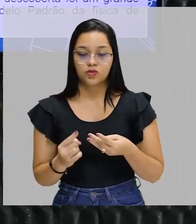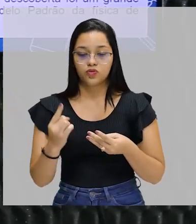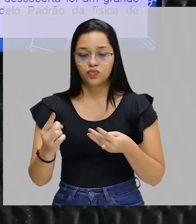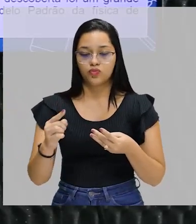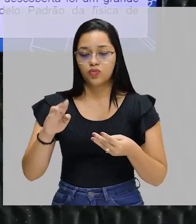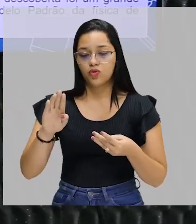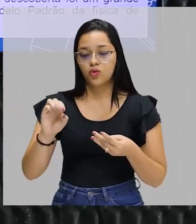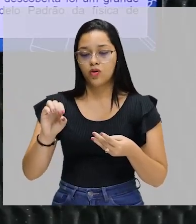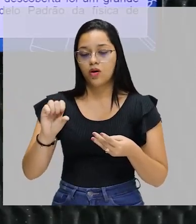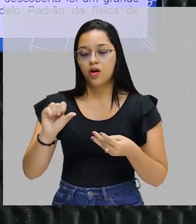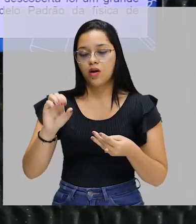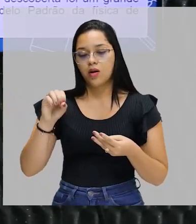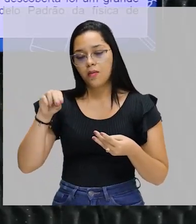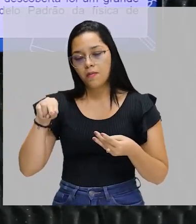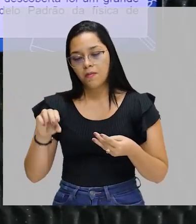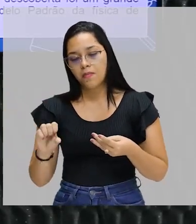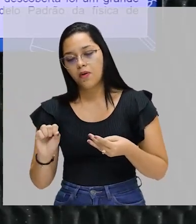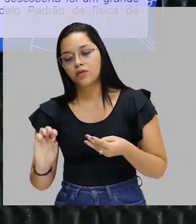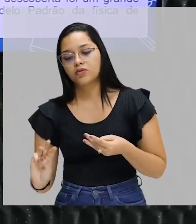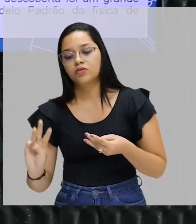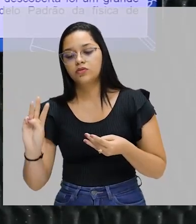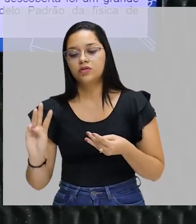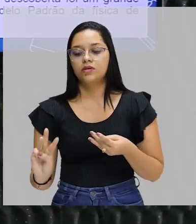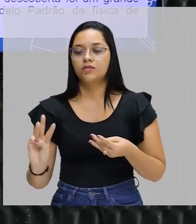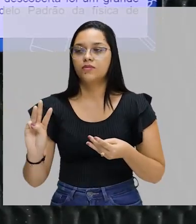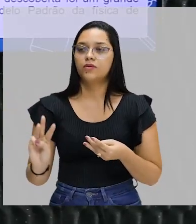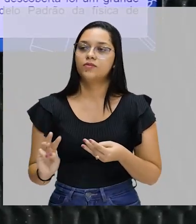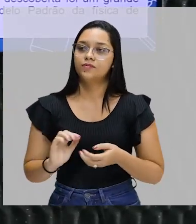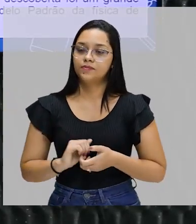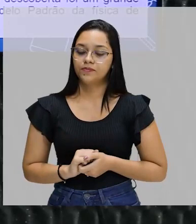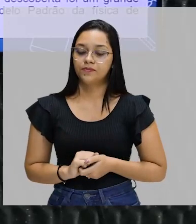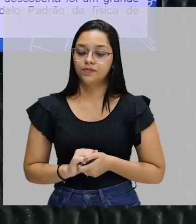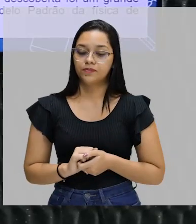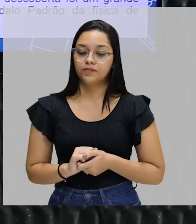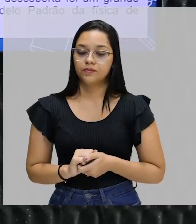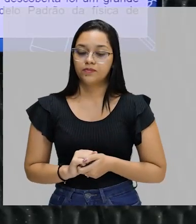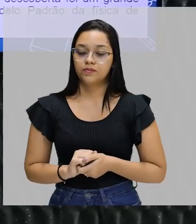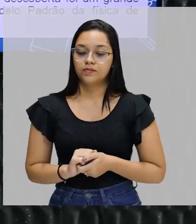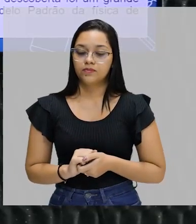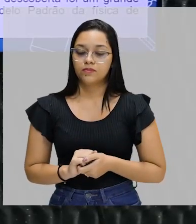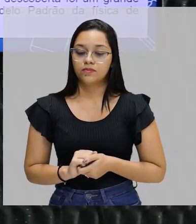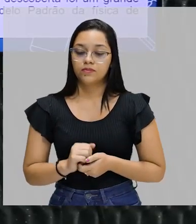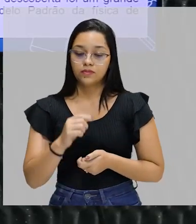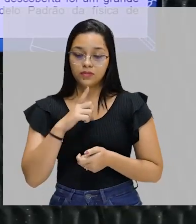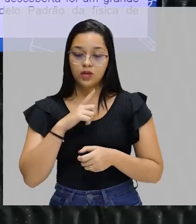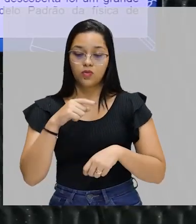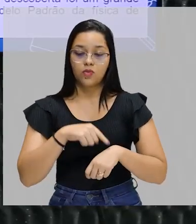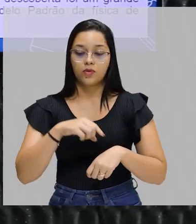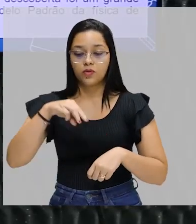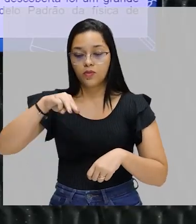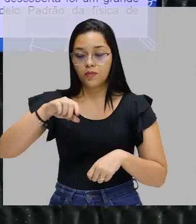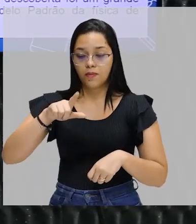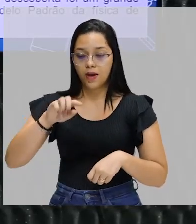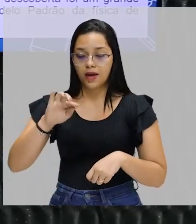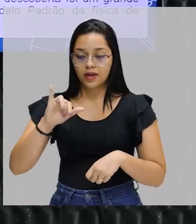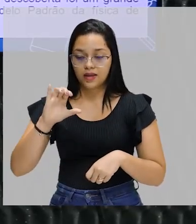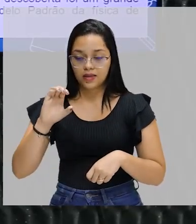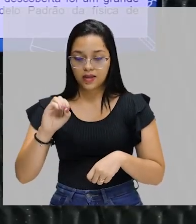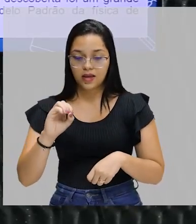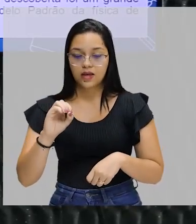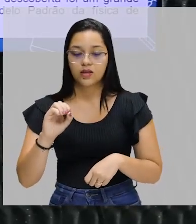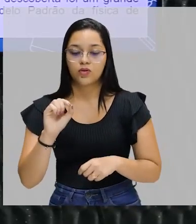têm spin, né? É 1, e os bósons W possuem um momento